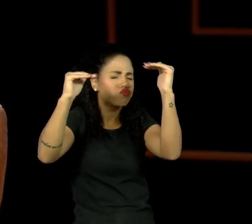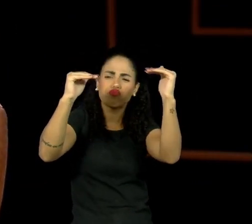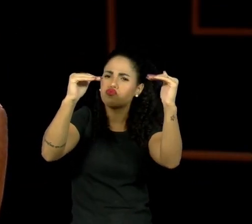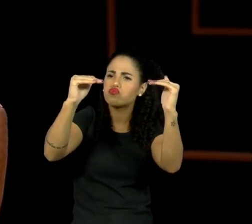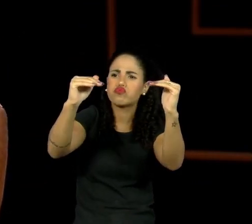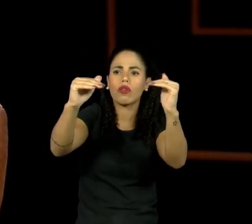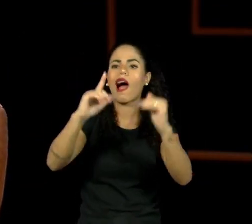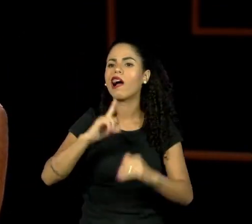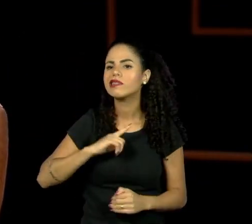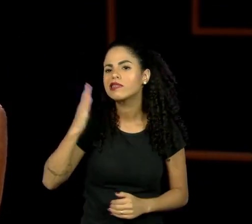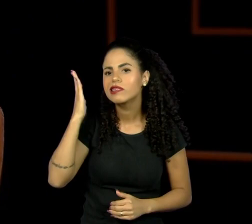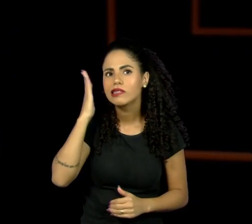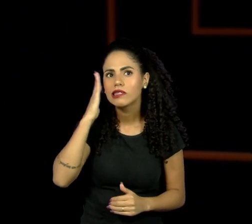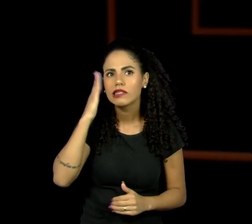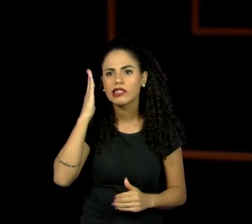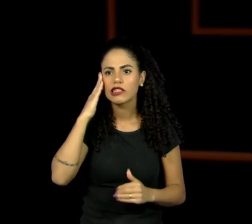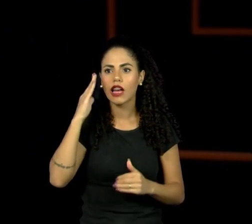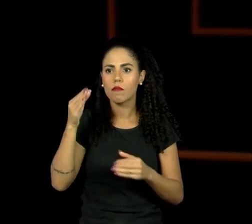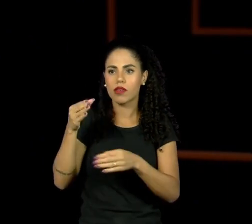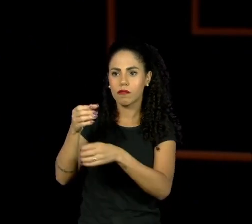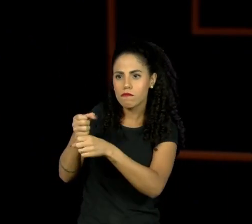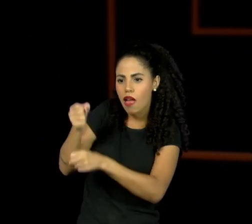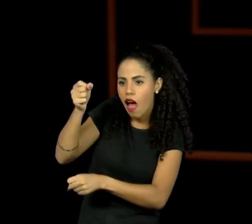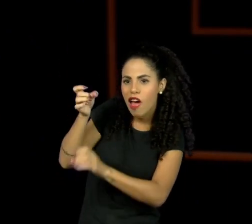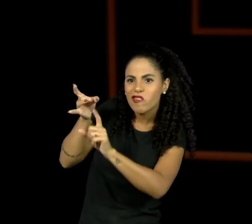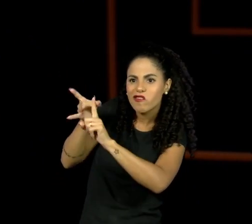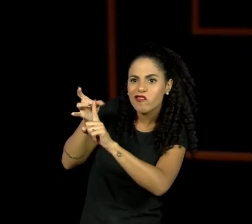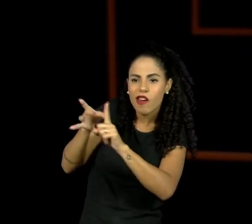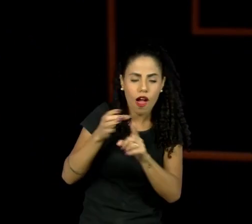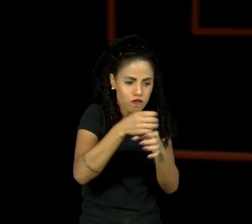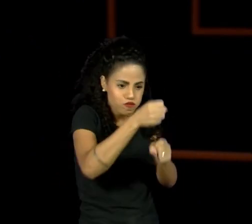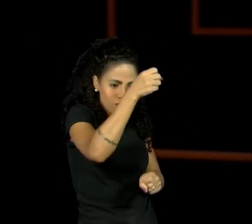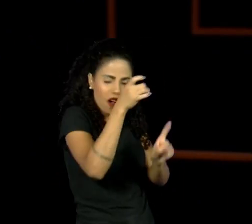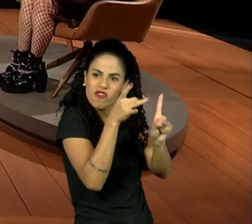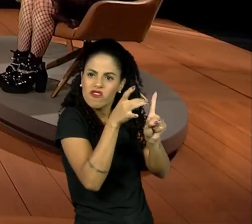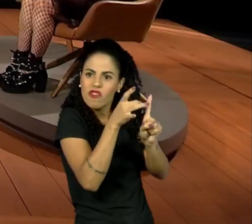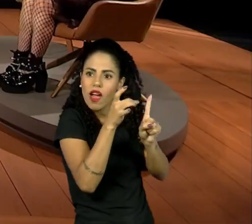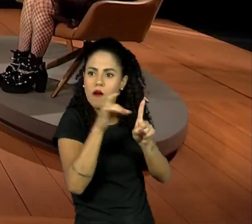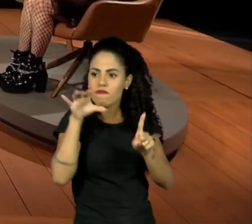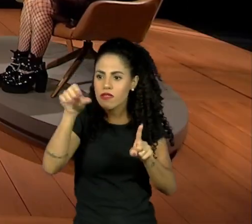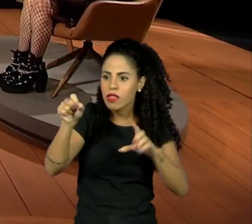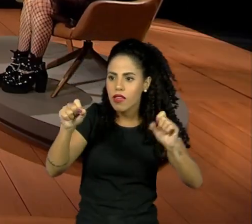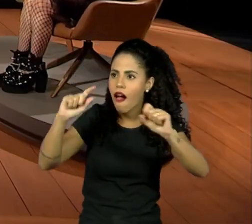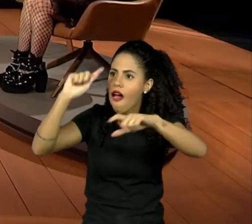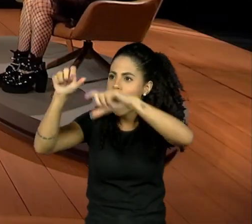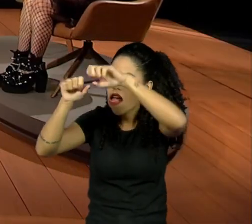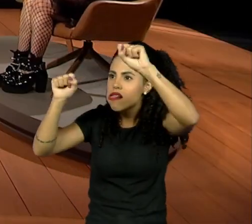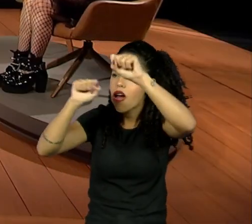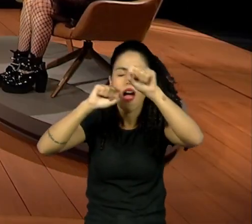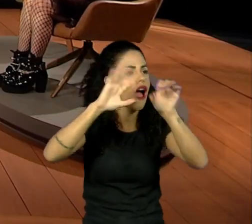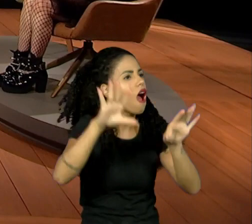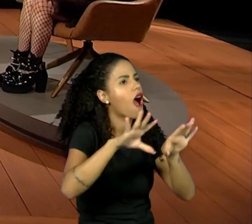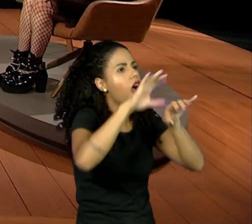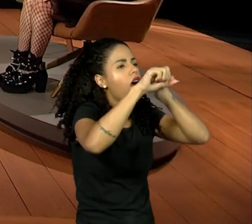tem aquela cobertura que vai com ferros, com tudo? Peguei bem perto do telhado do vizinho, que era bonitinho o telhado.